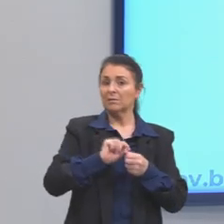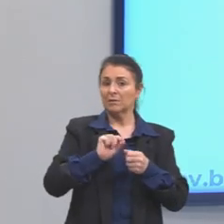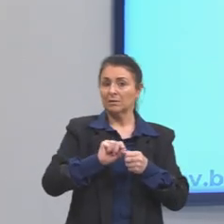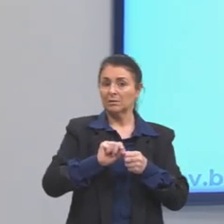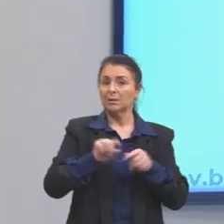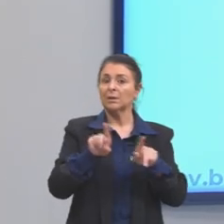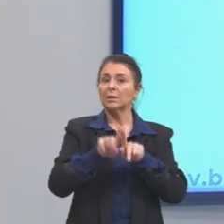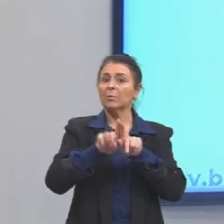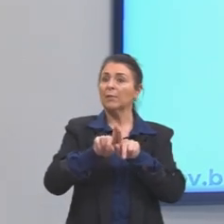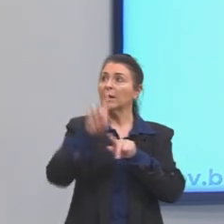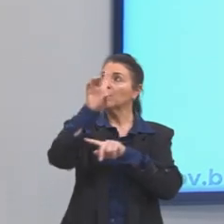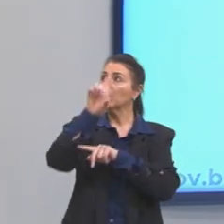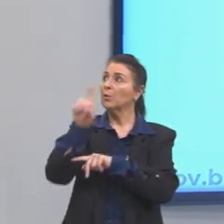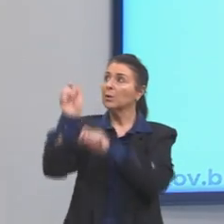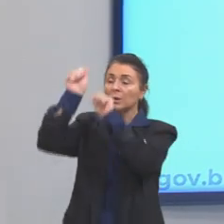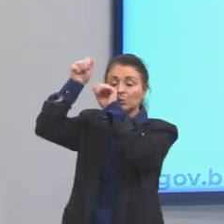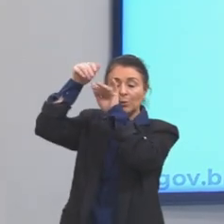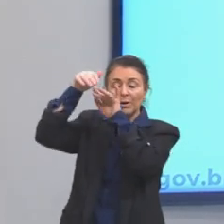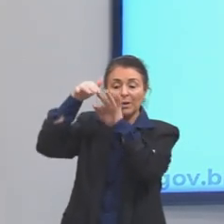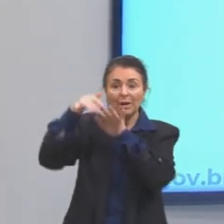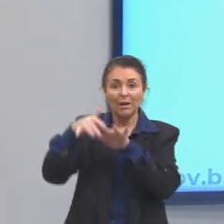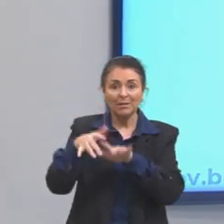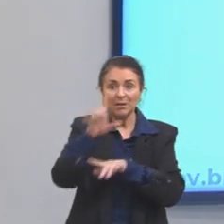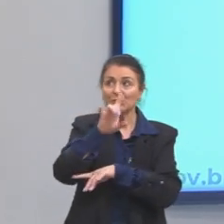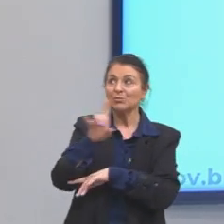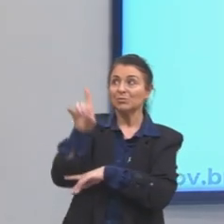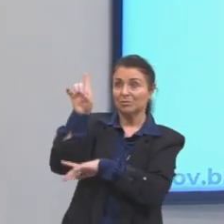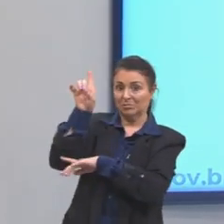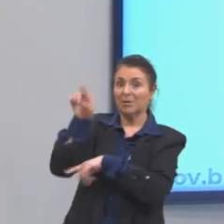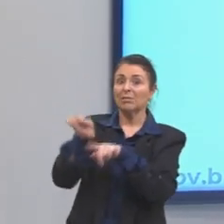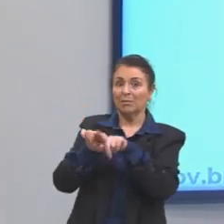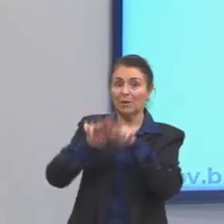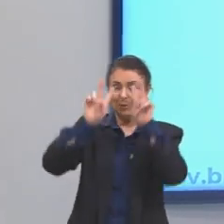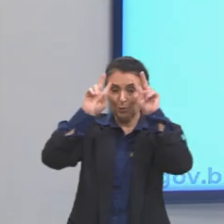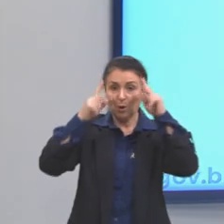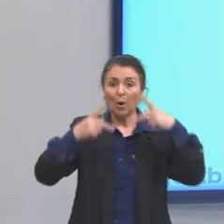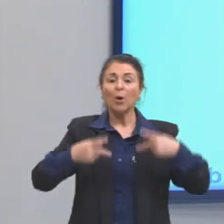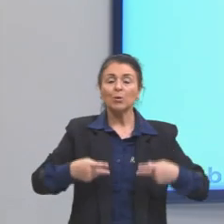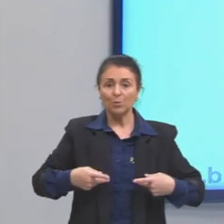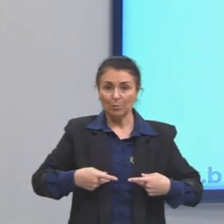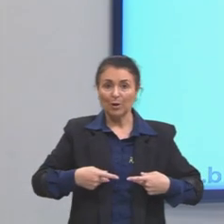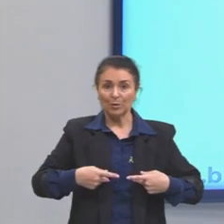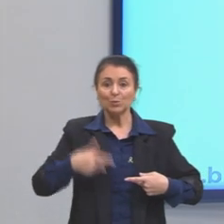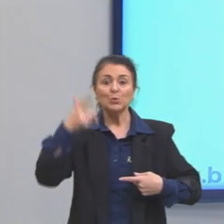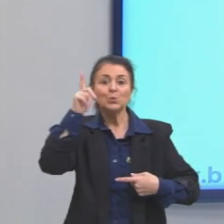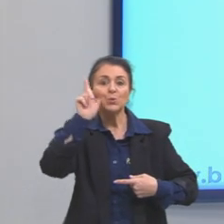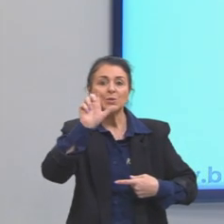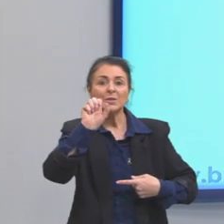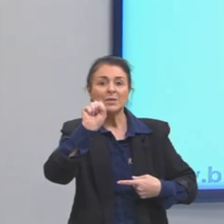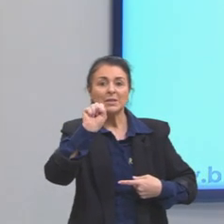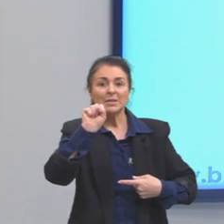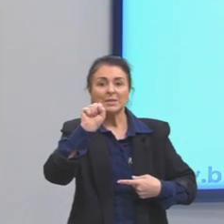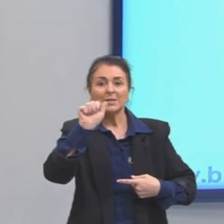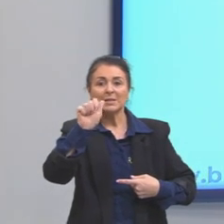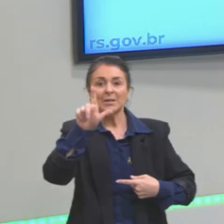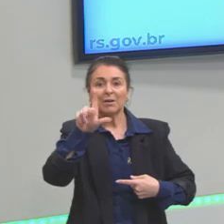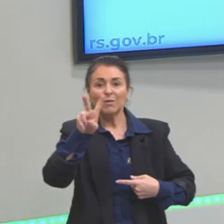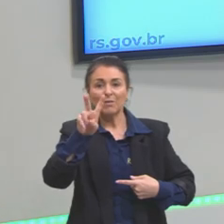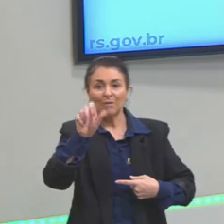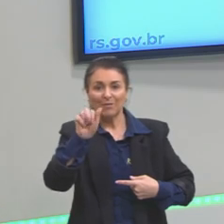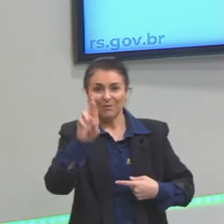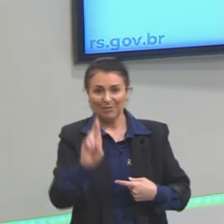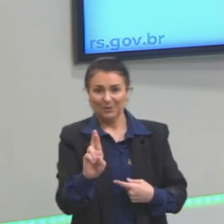graça Divina é preciso a graça divina para o ser humano se salvar portanto ser humano sozinho não se salva mais